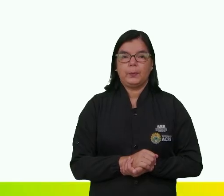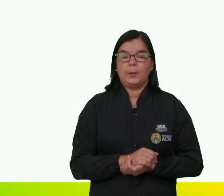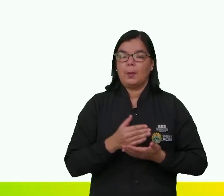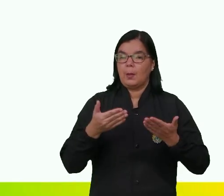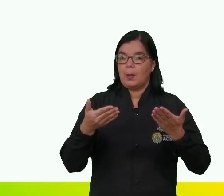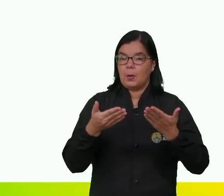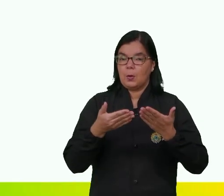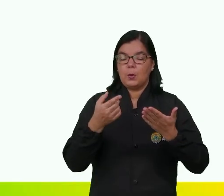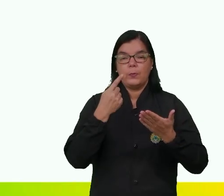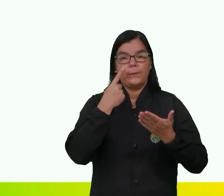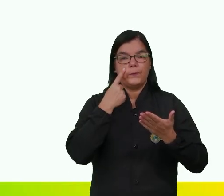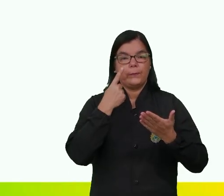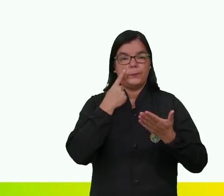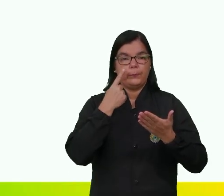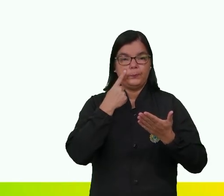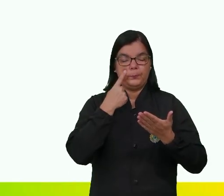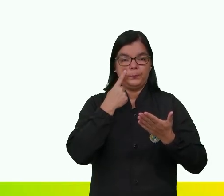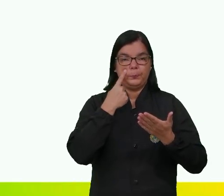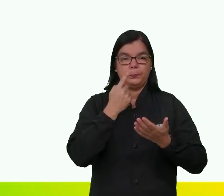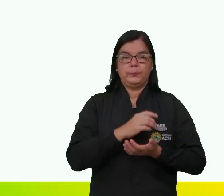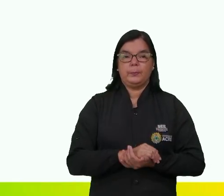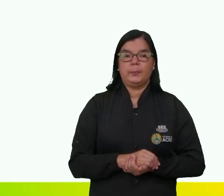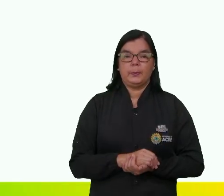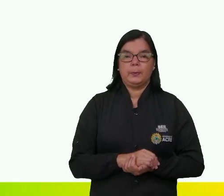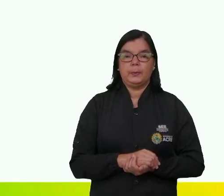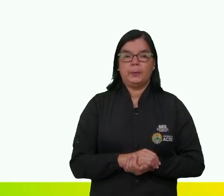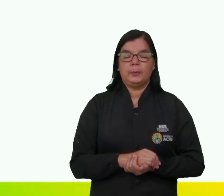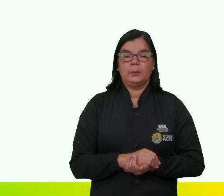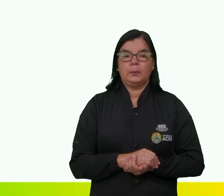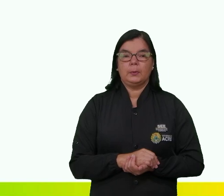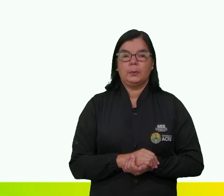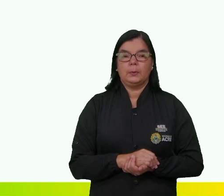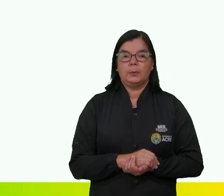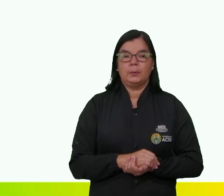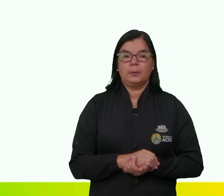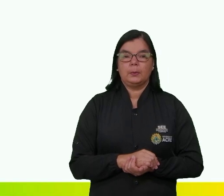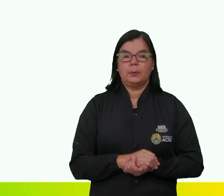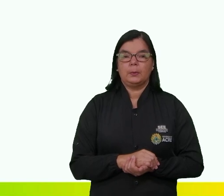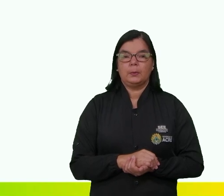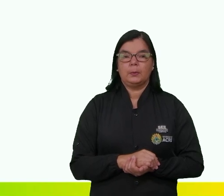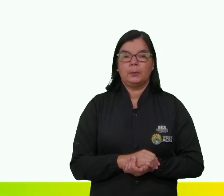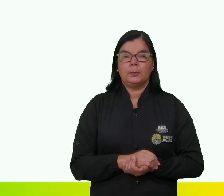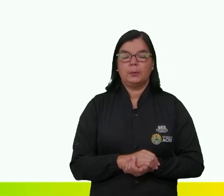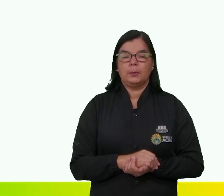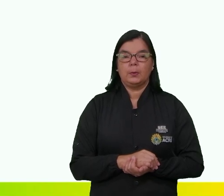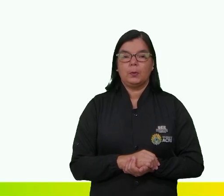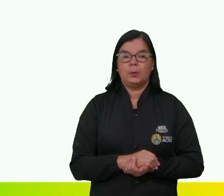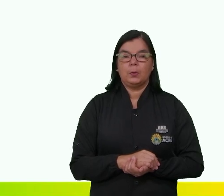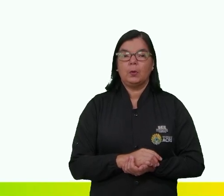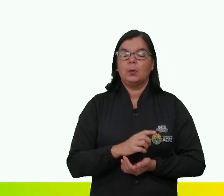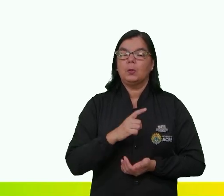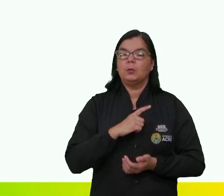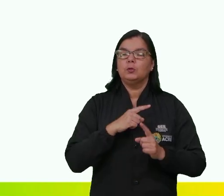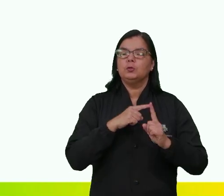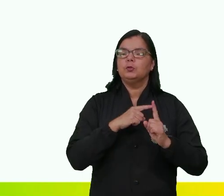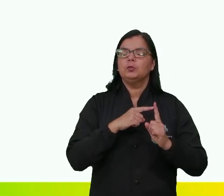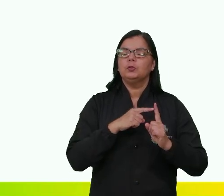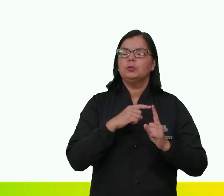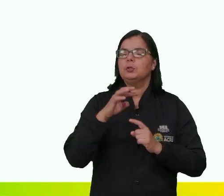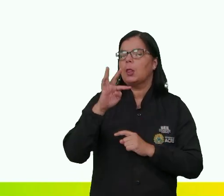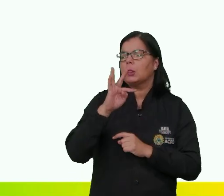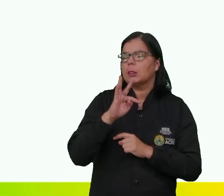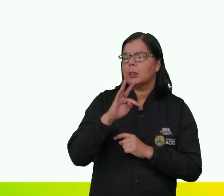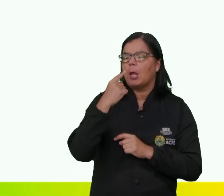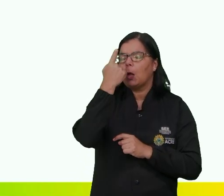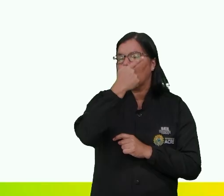Agora, veja o seguinte. Depois de t horas, quantas bactérias